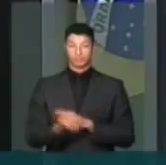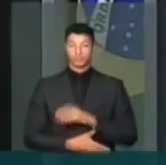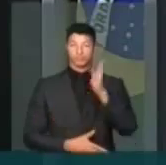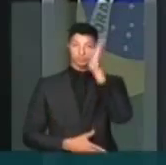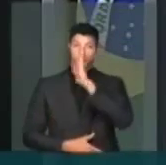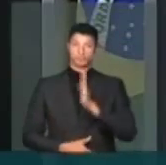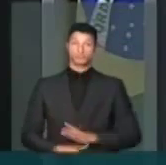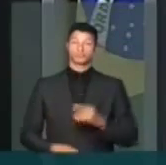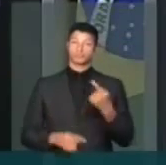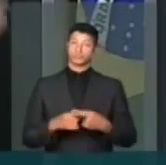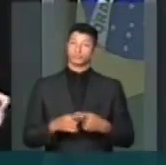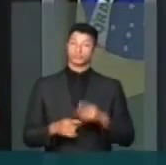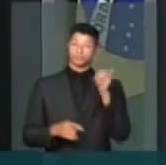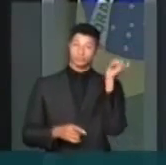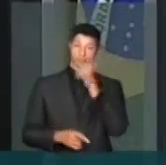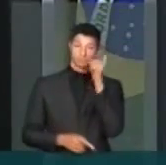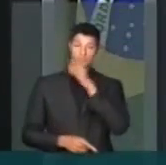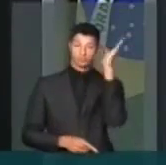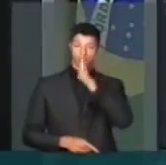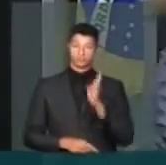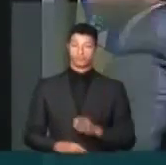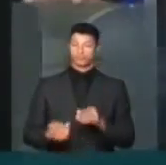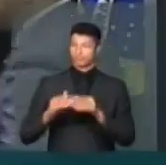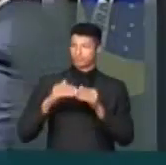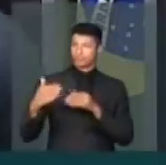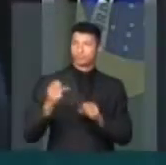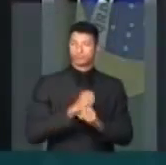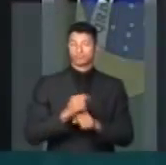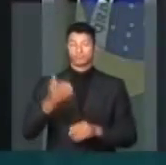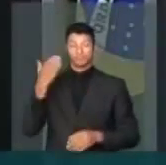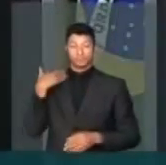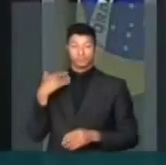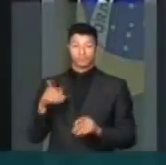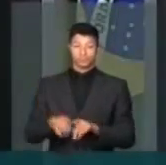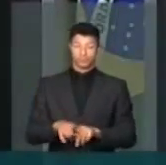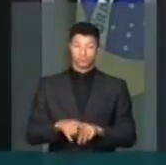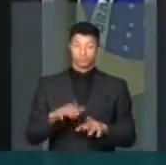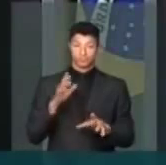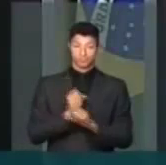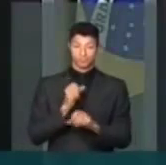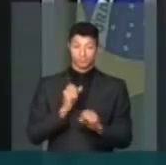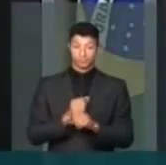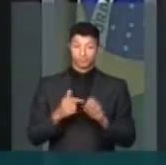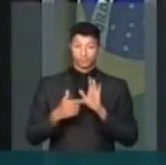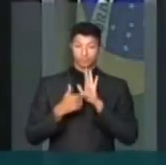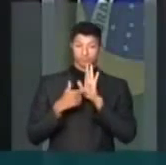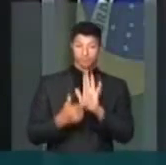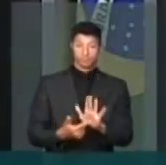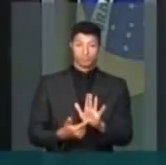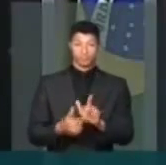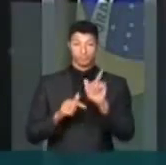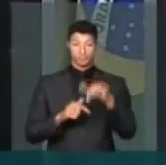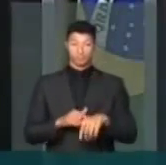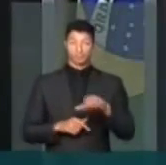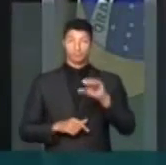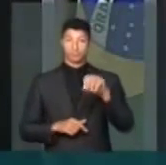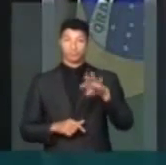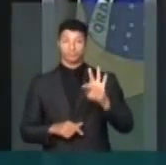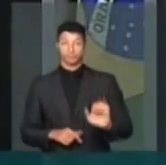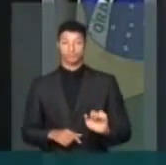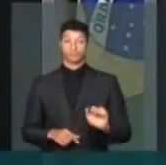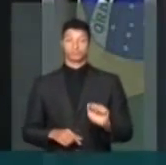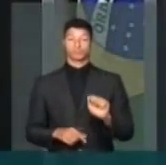brasileira, porque enganou o Brasil ao longo do ano passado, e a conta apresentada é uma